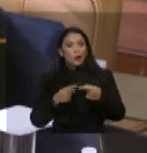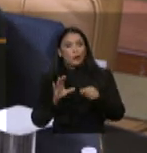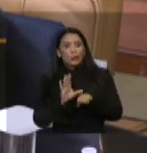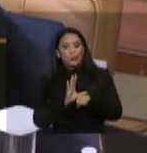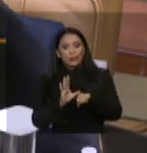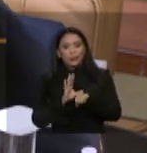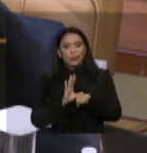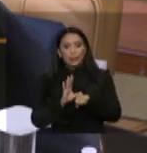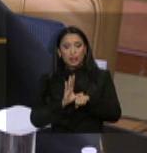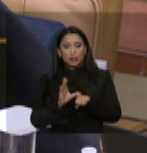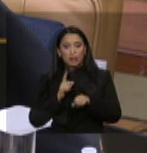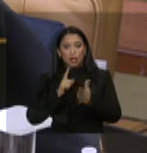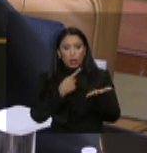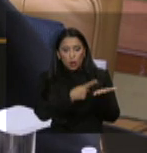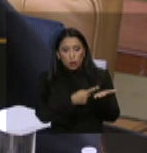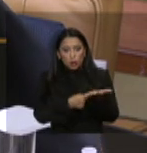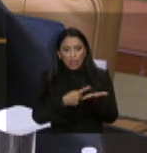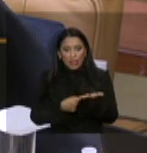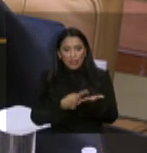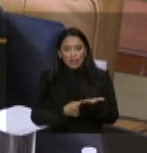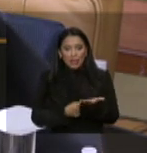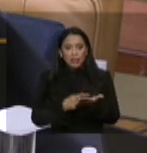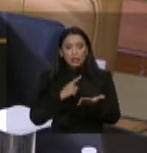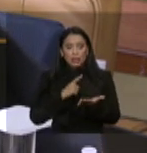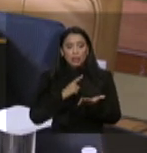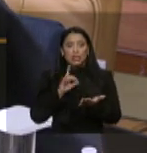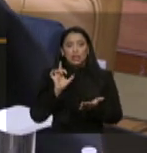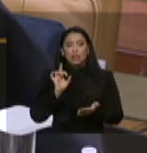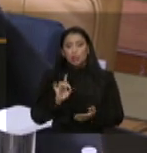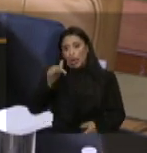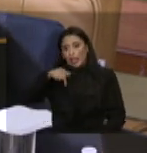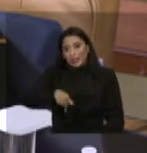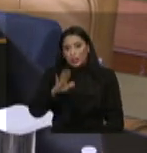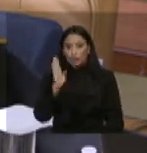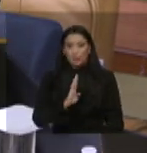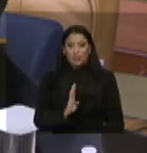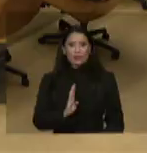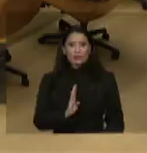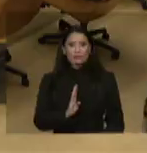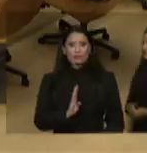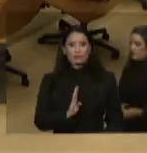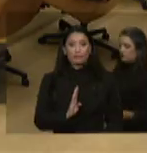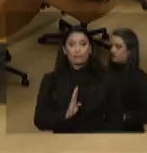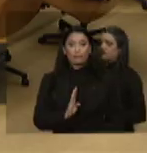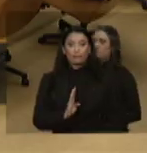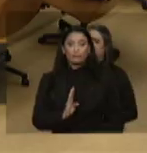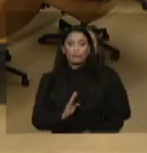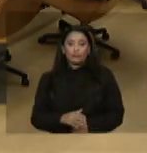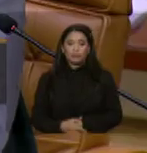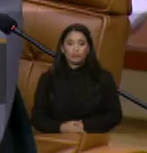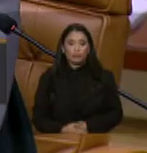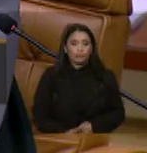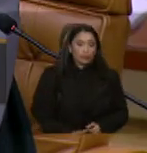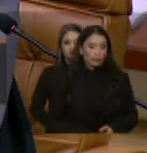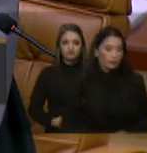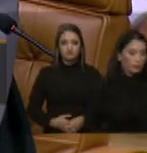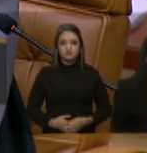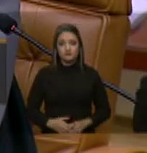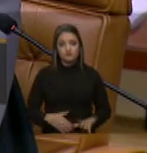para que o Tratado seja aplicado restritivamente no Brasil seria uma constitucionalidade